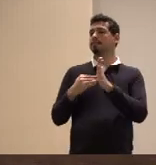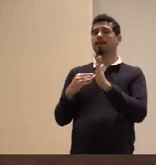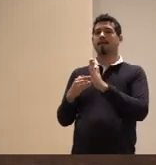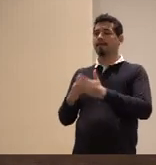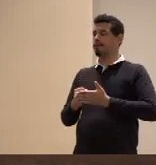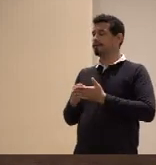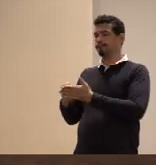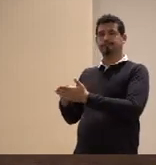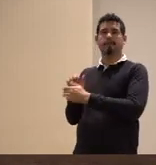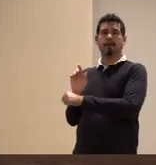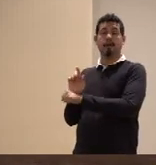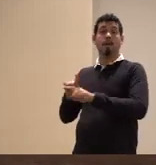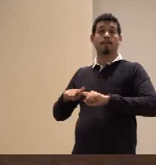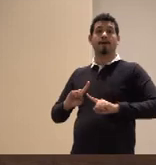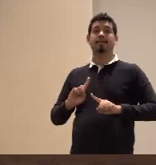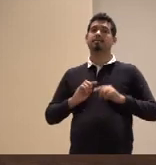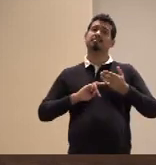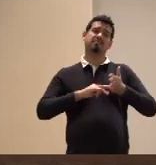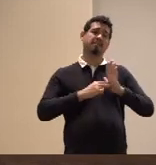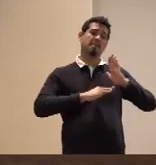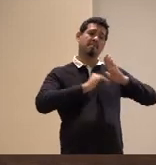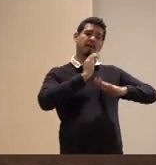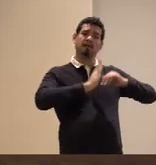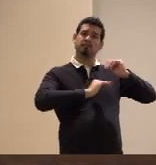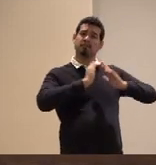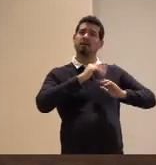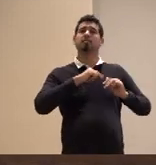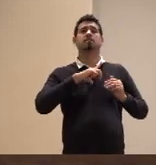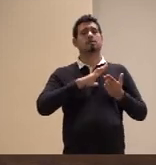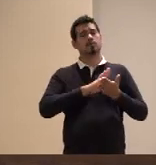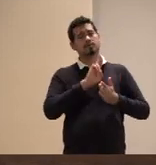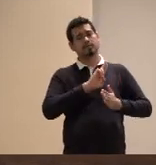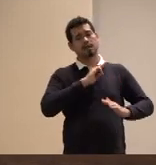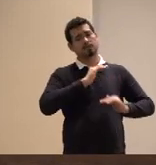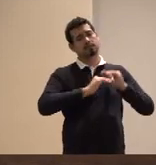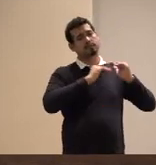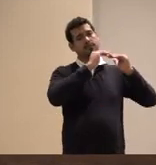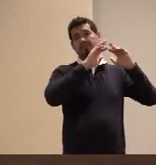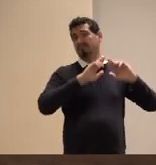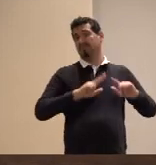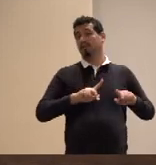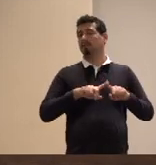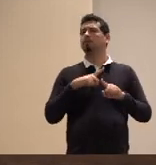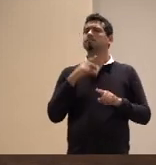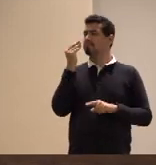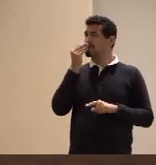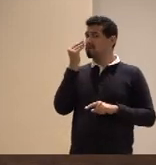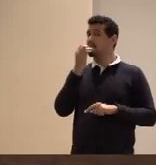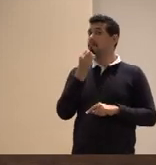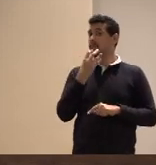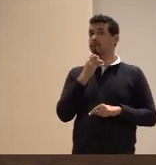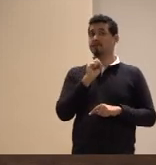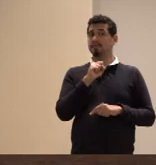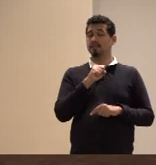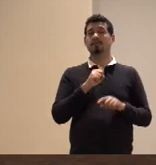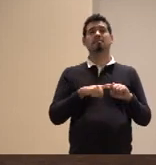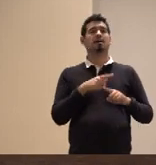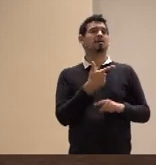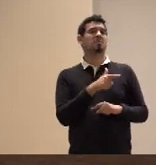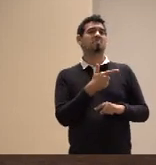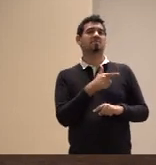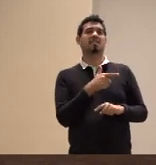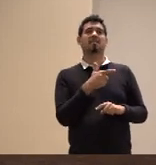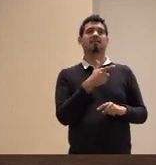à gestão. Mas são práticas que vêm sendo adotadas, e aí é uma excelente experiência, porque não tem,